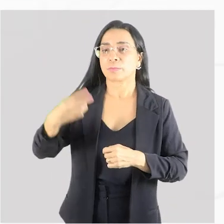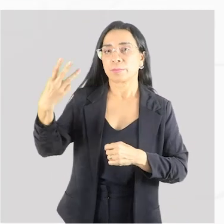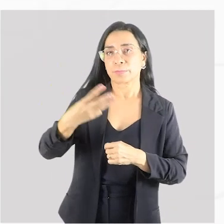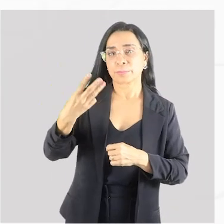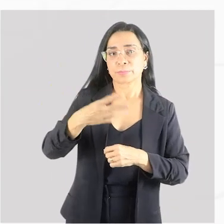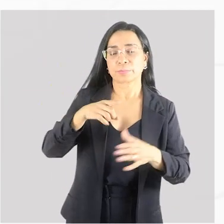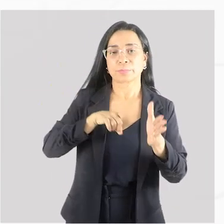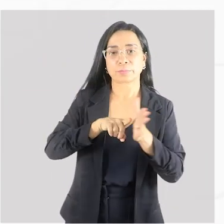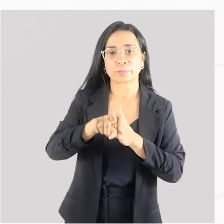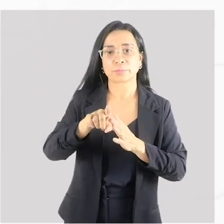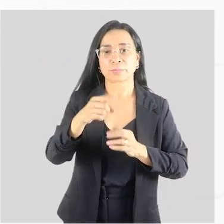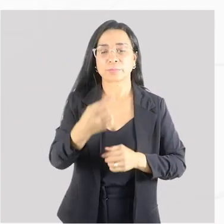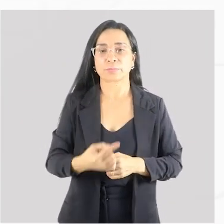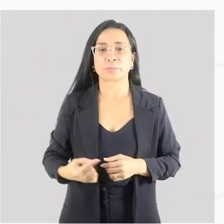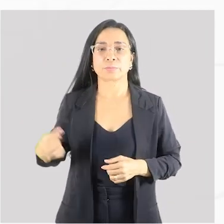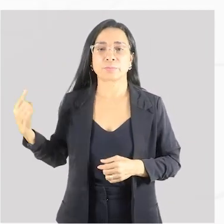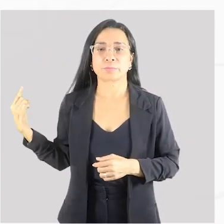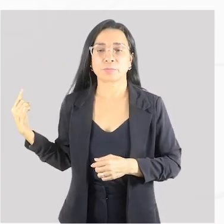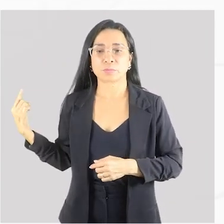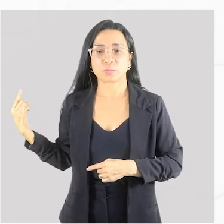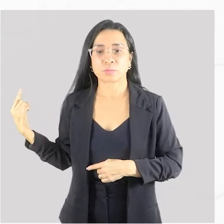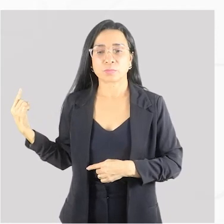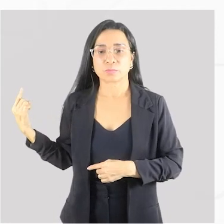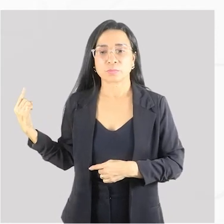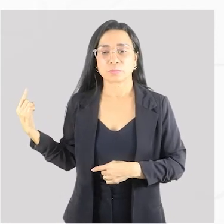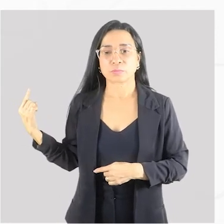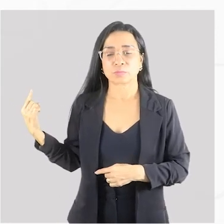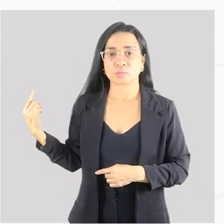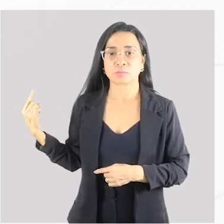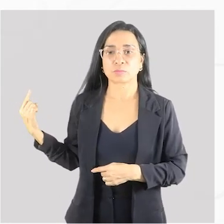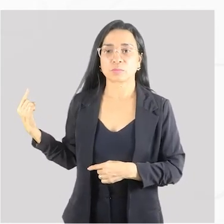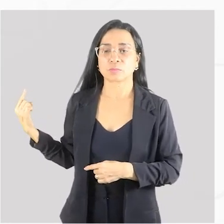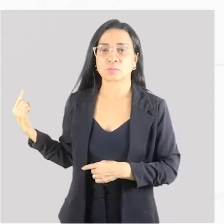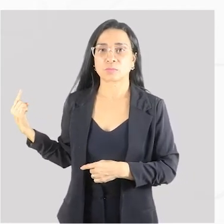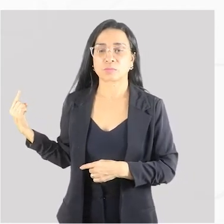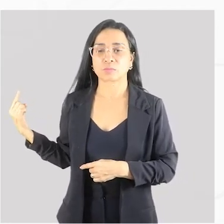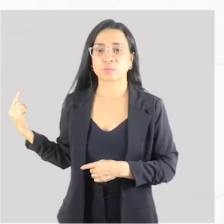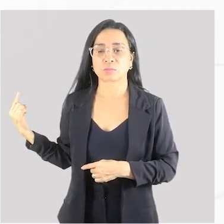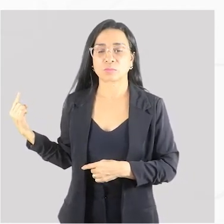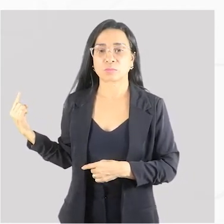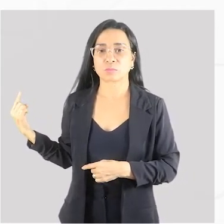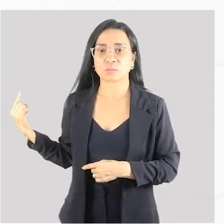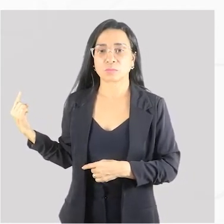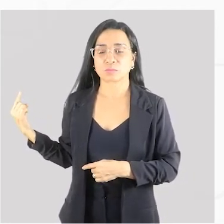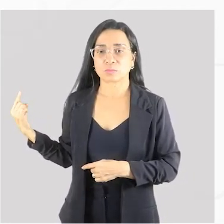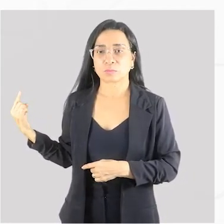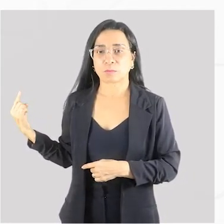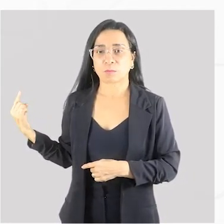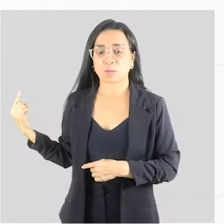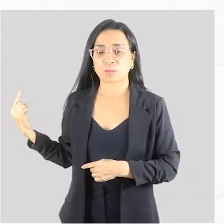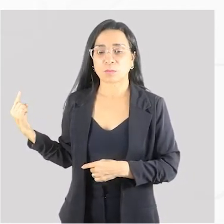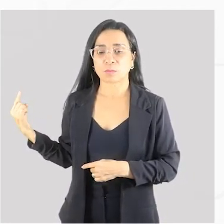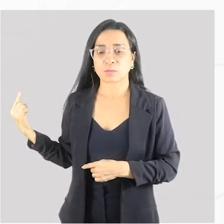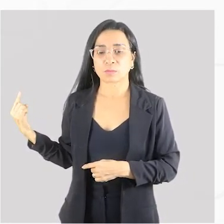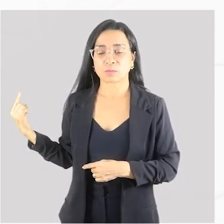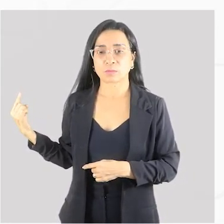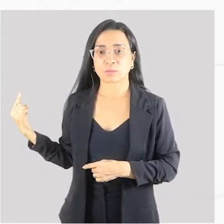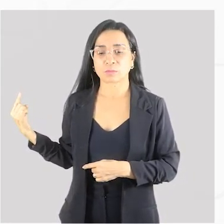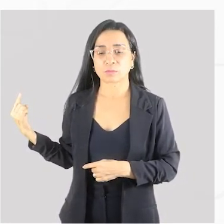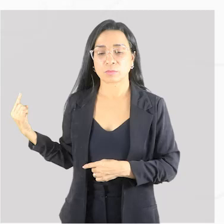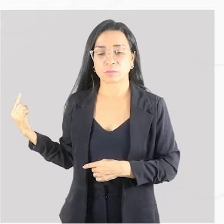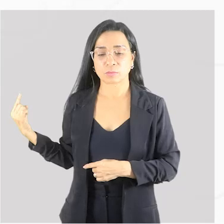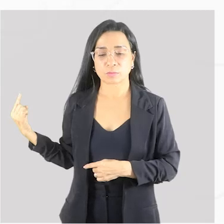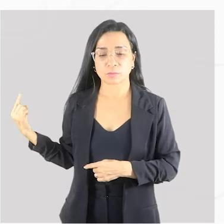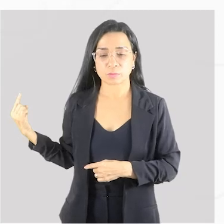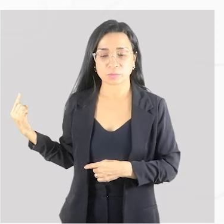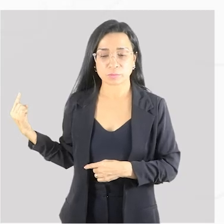compreender o poder político e derivá-lo de sua origem, devemos considerar que o Estado e todos os homens se acham naturalmente,